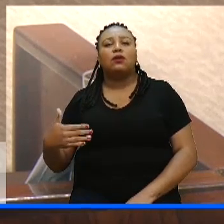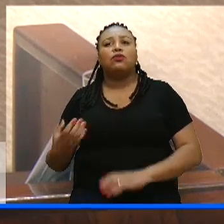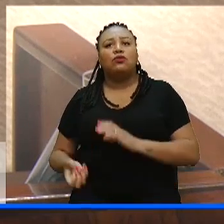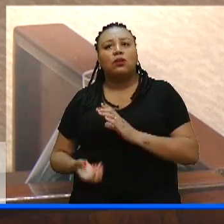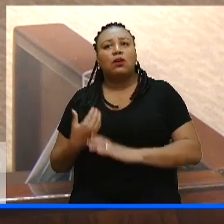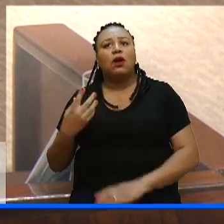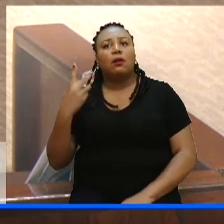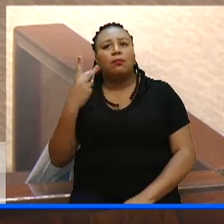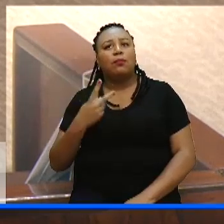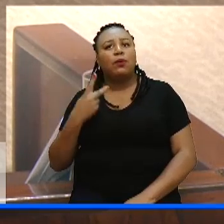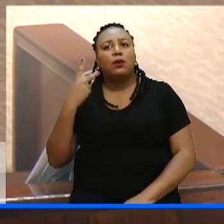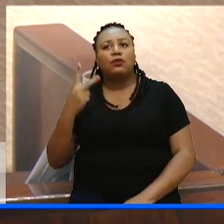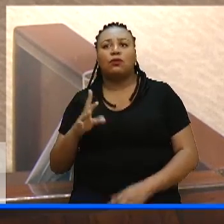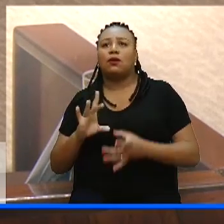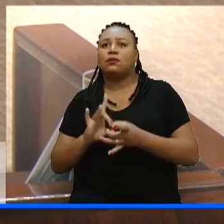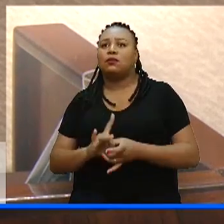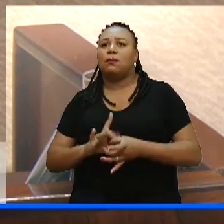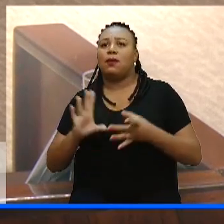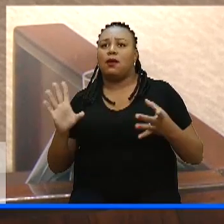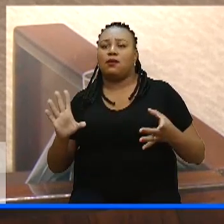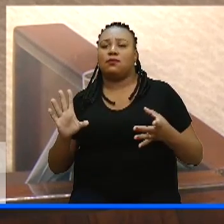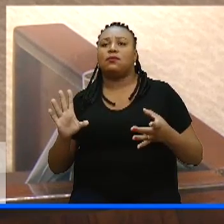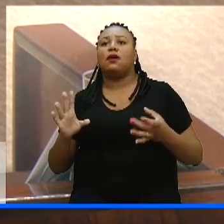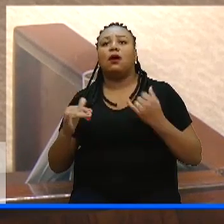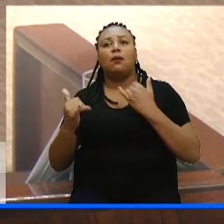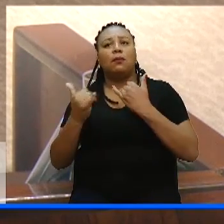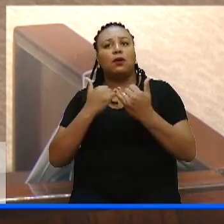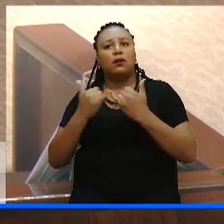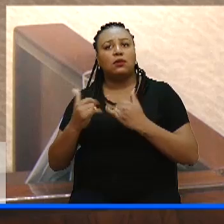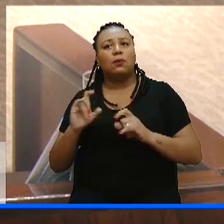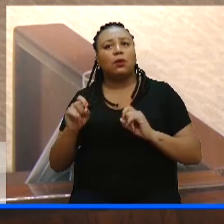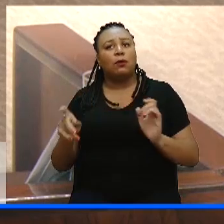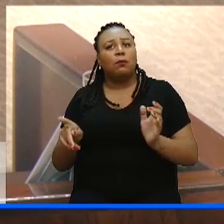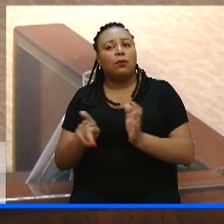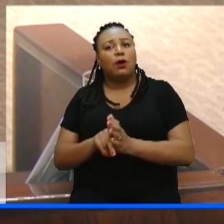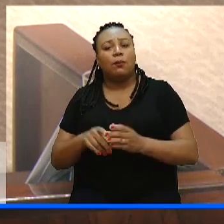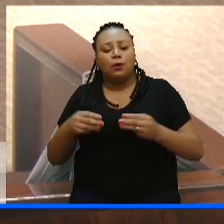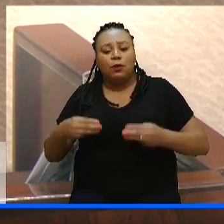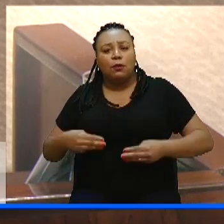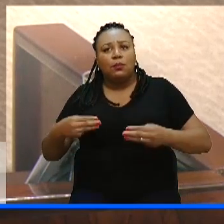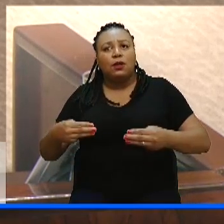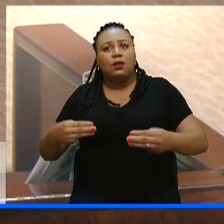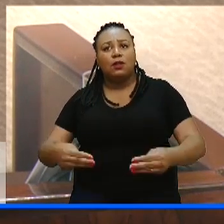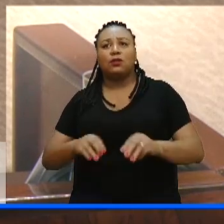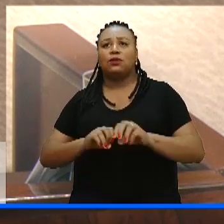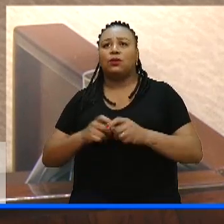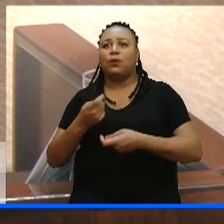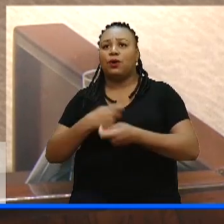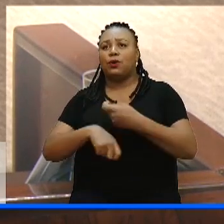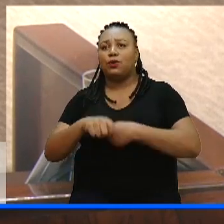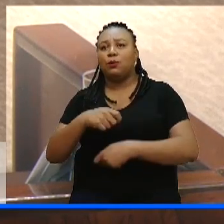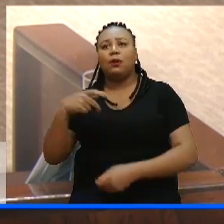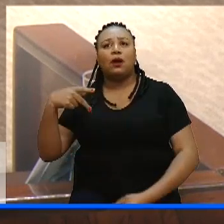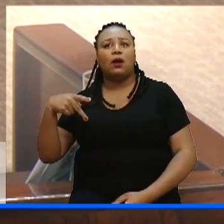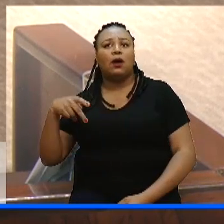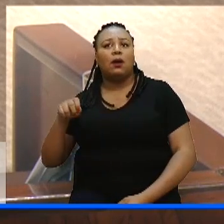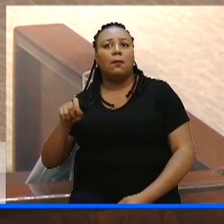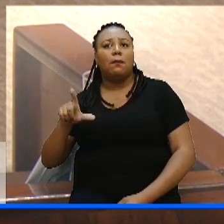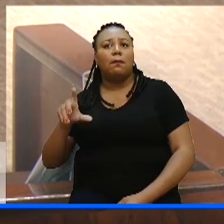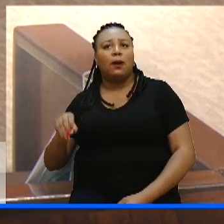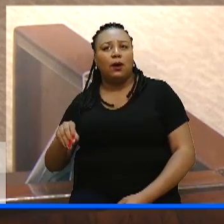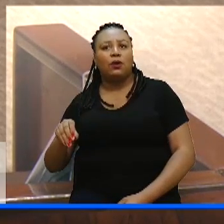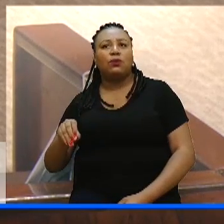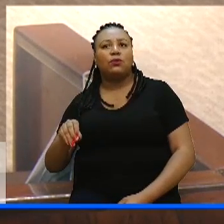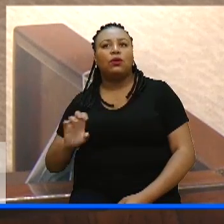políticas ultraliberais a exemplo do que o próprio ministro da economia paulo guedes que inclusive a